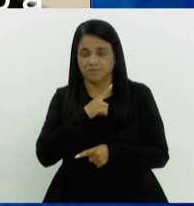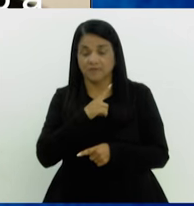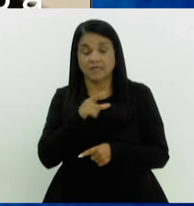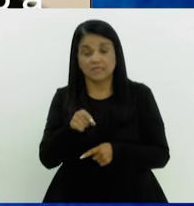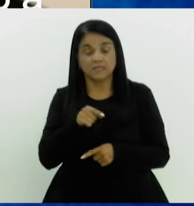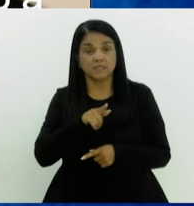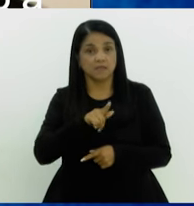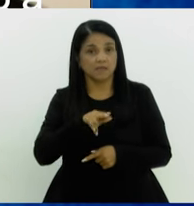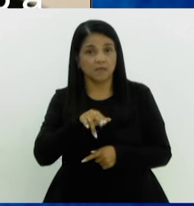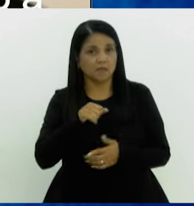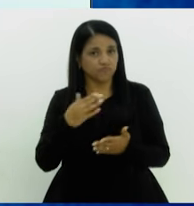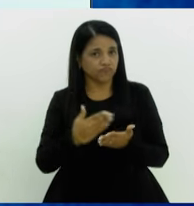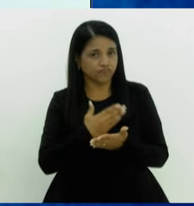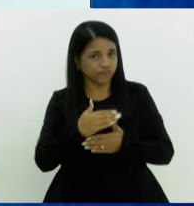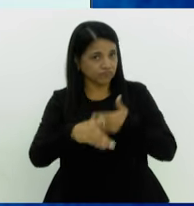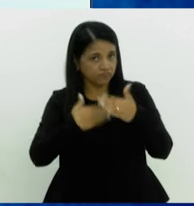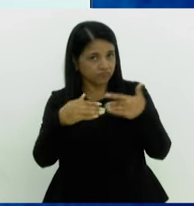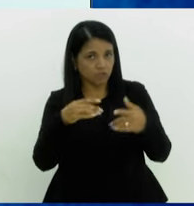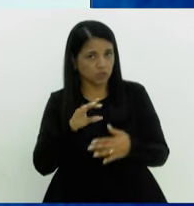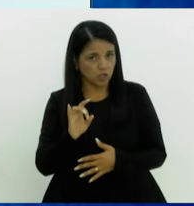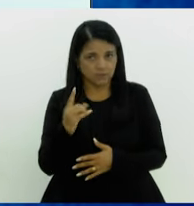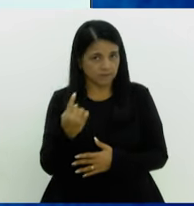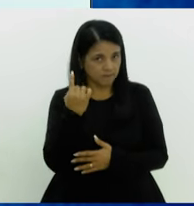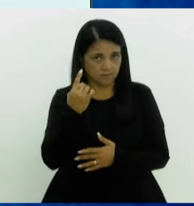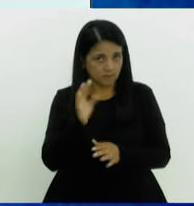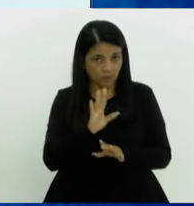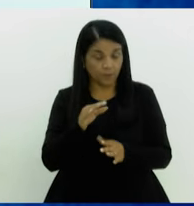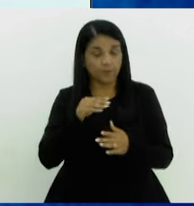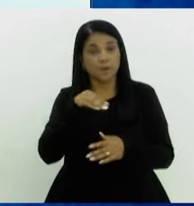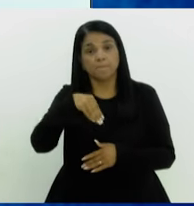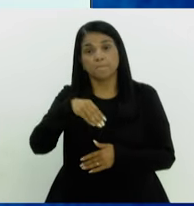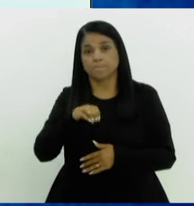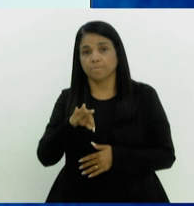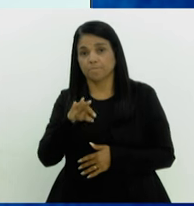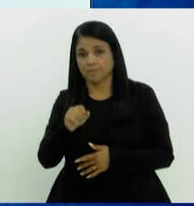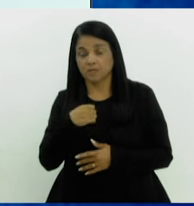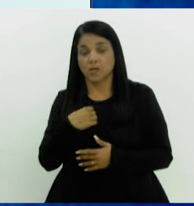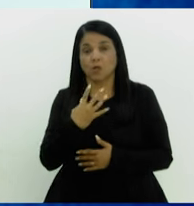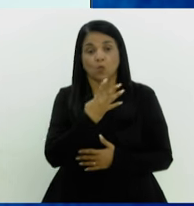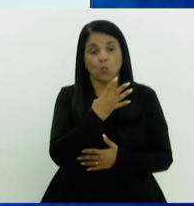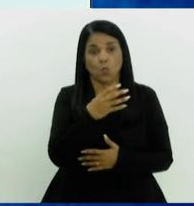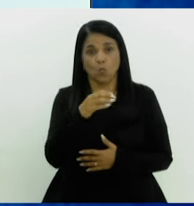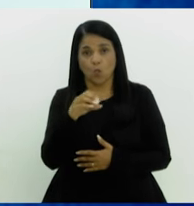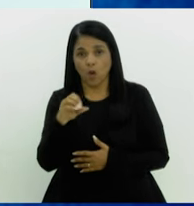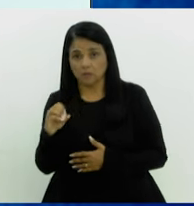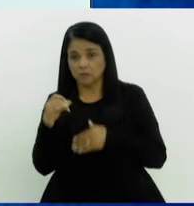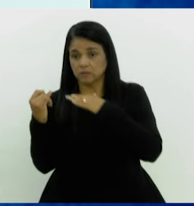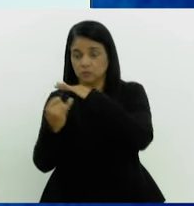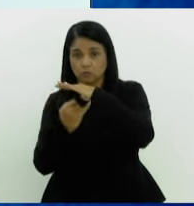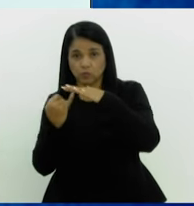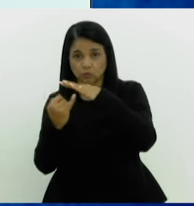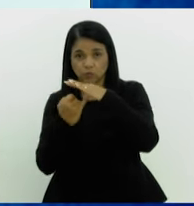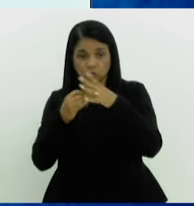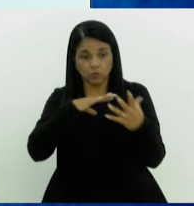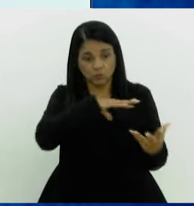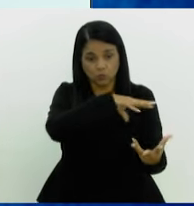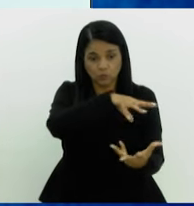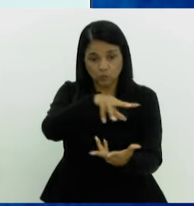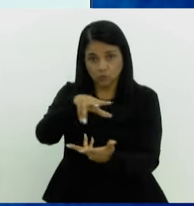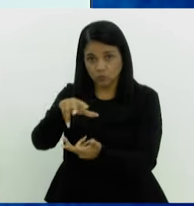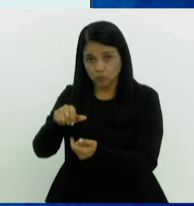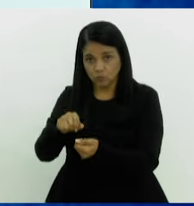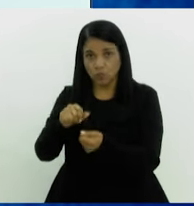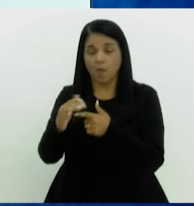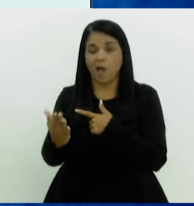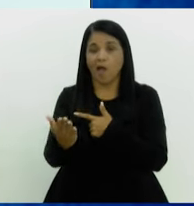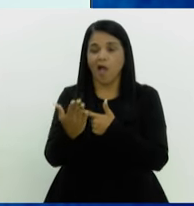sozinho pode passar pro próximo slide por favor a meta conta com mais de 400 entidades do mundo inteiro para